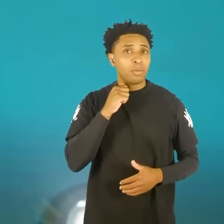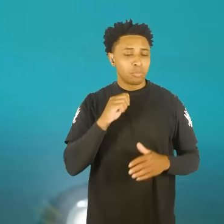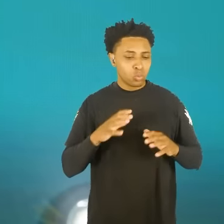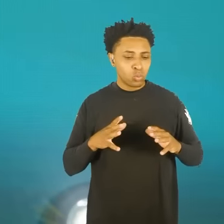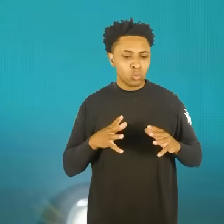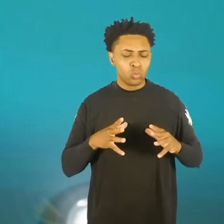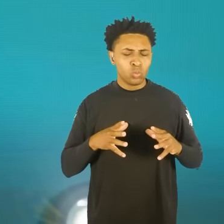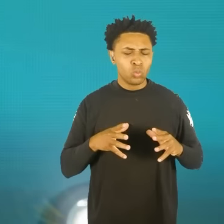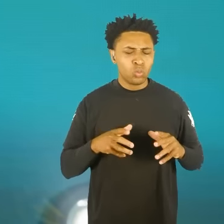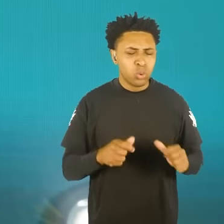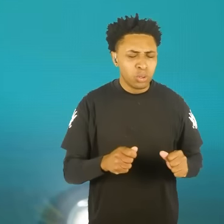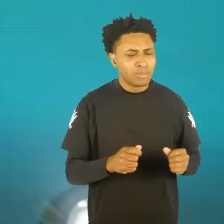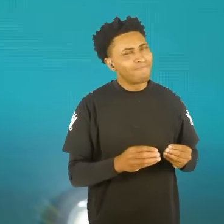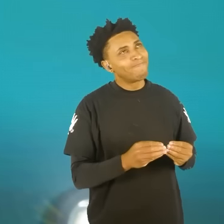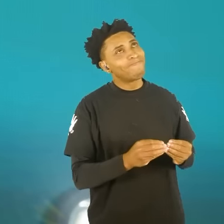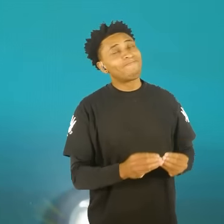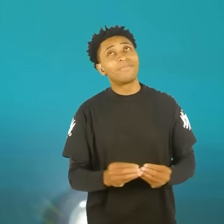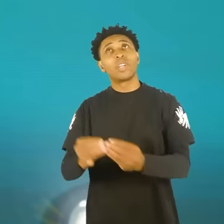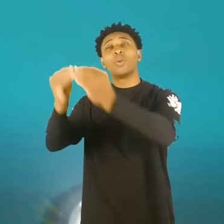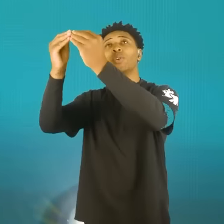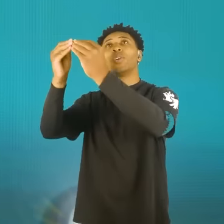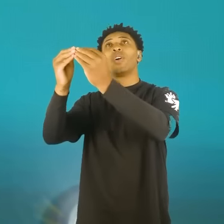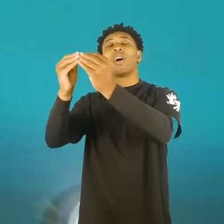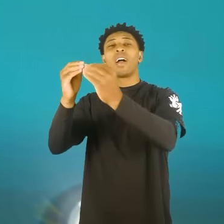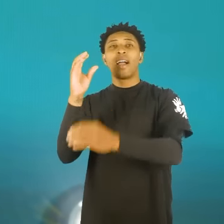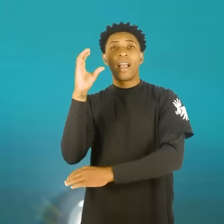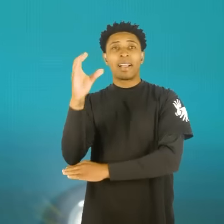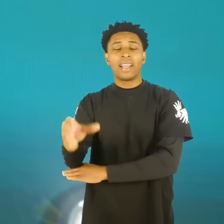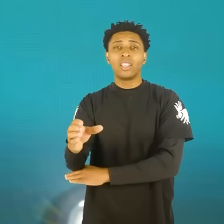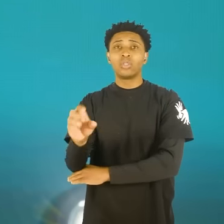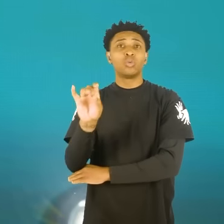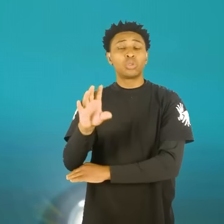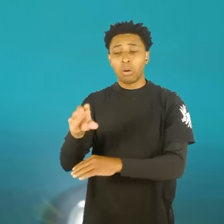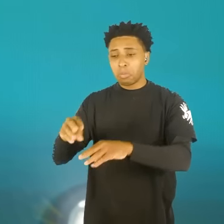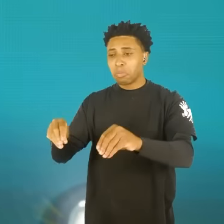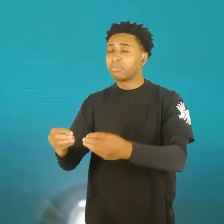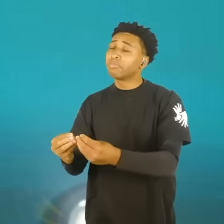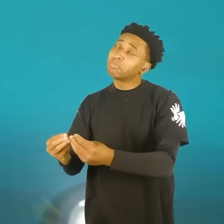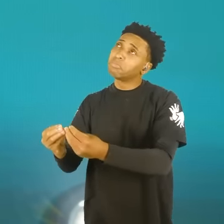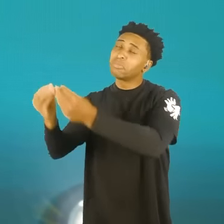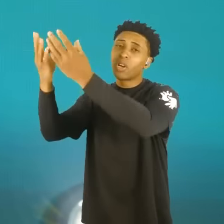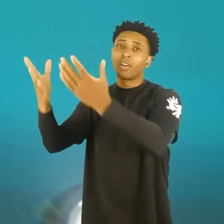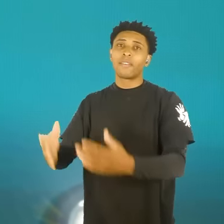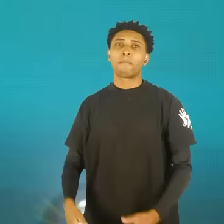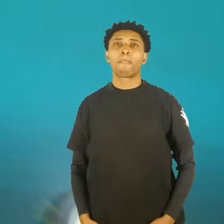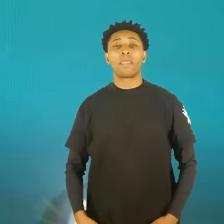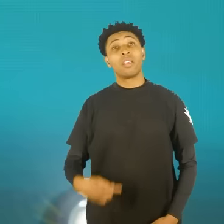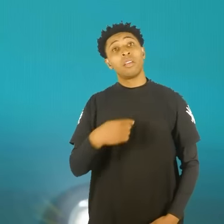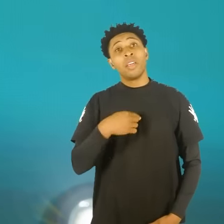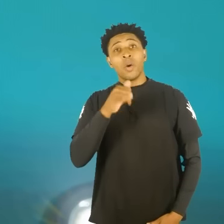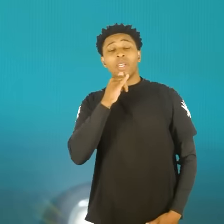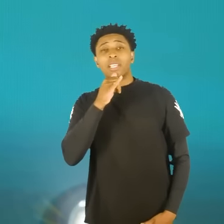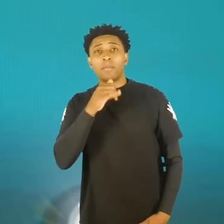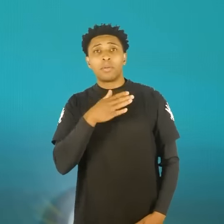Alguns dizem, eu me entrego a Deus, mas não entrego o meu dinheiro. Eu entrego a Deus, mas não entrego as minhas emoções. Eu entrego minha vida a